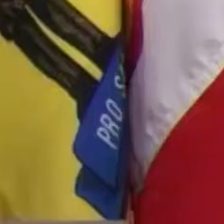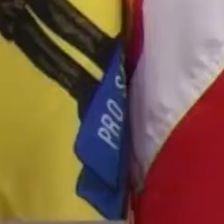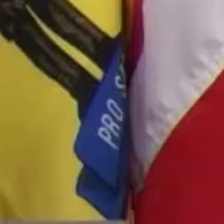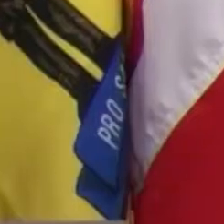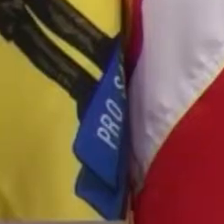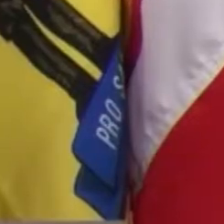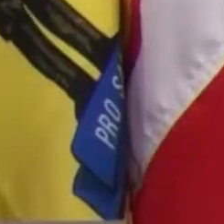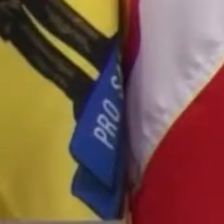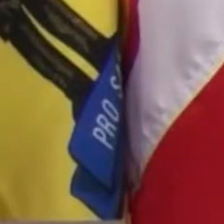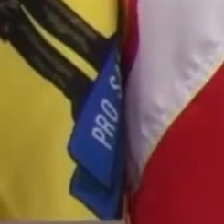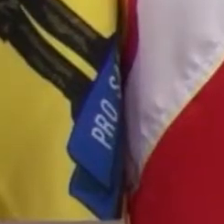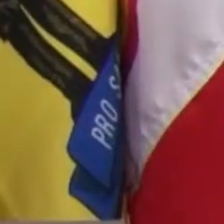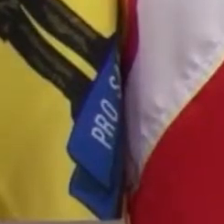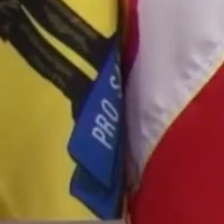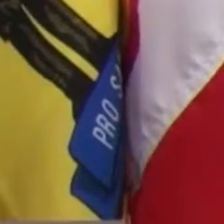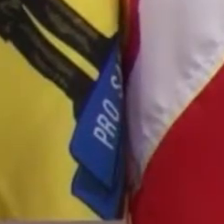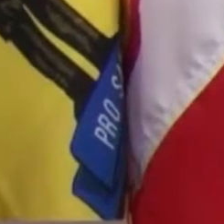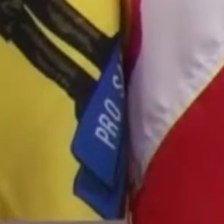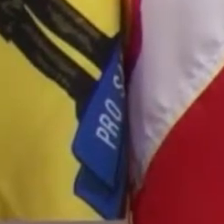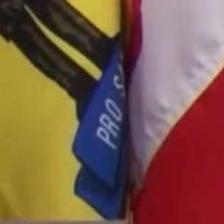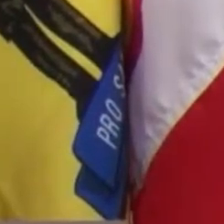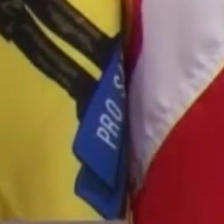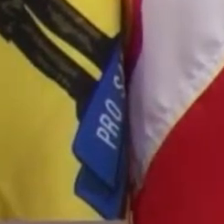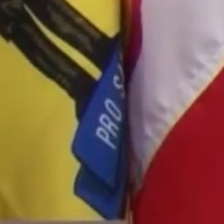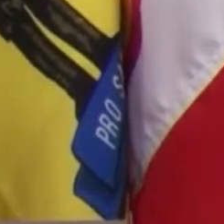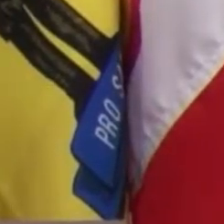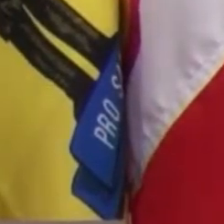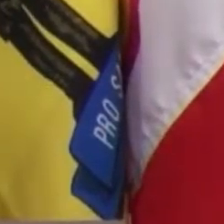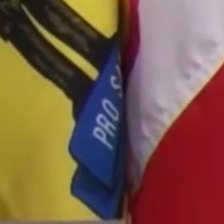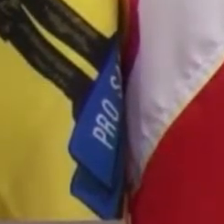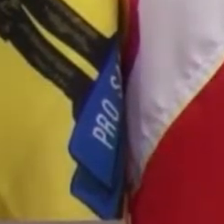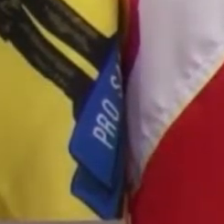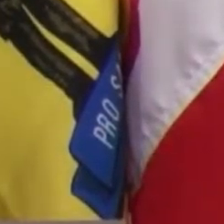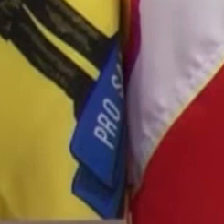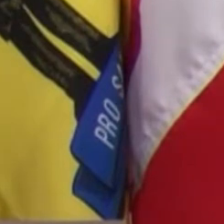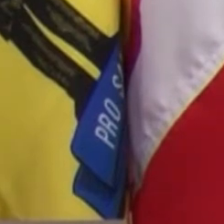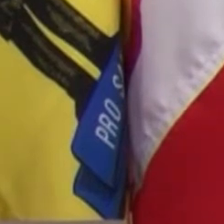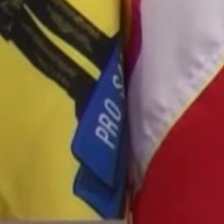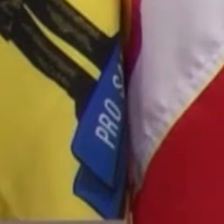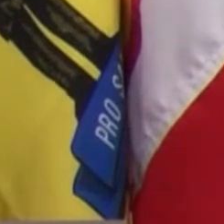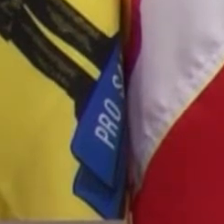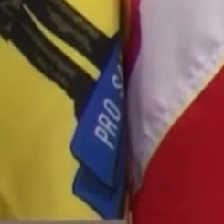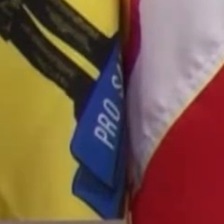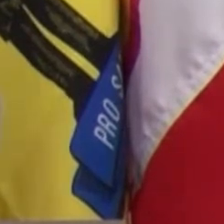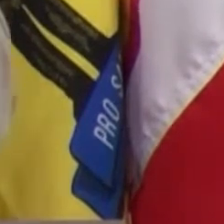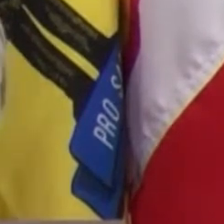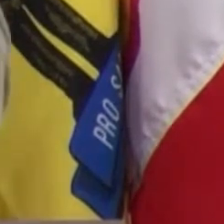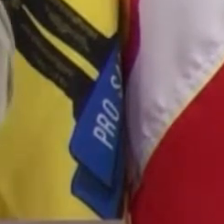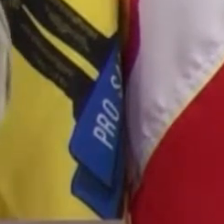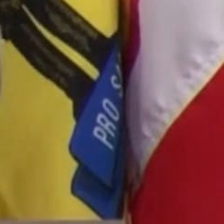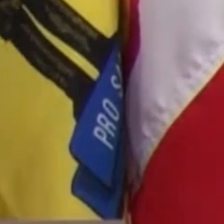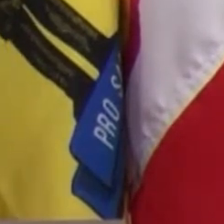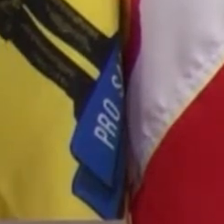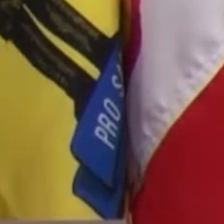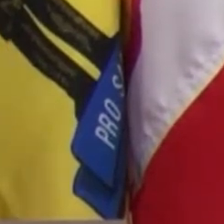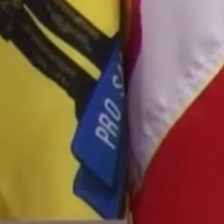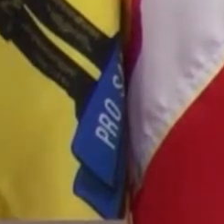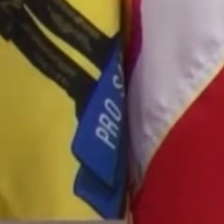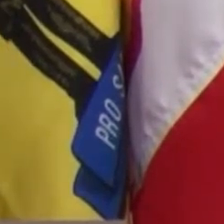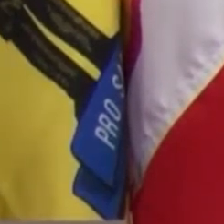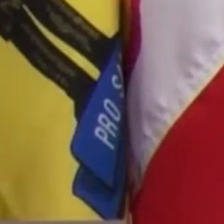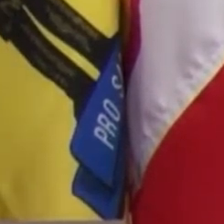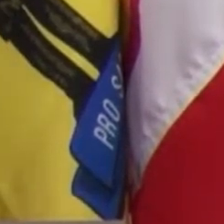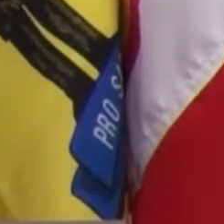Obrigado, vereador Adriano Pereira, que por hora preside os trabalhos dessa casa. Cumprimento todos os colegas vereadores, equipe de servidores e a